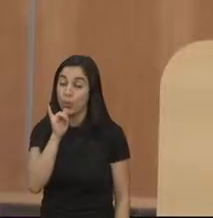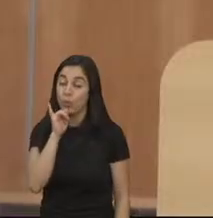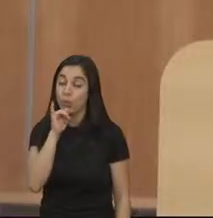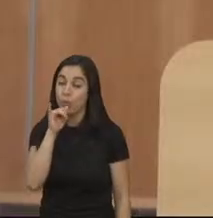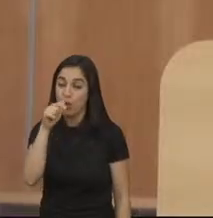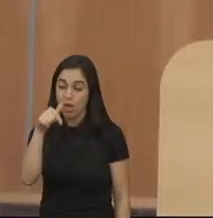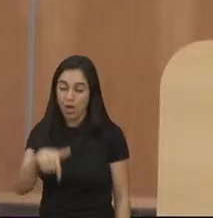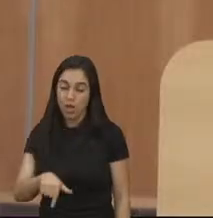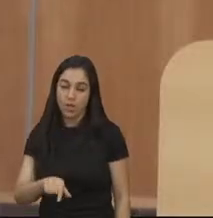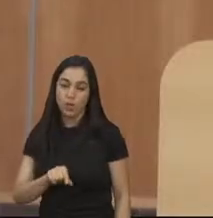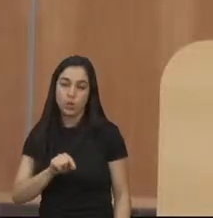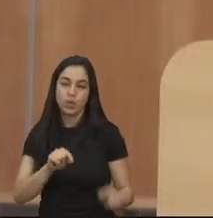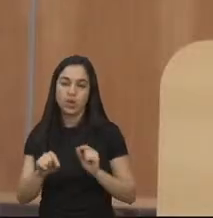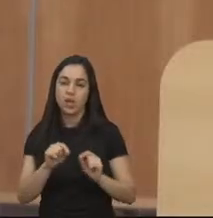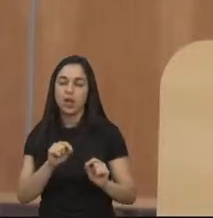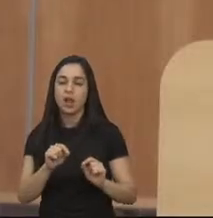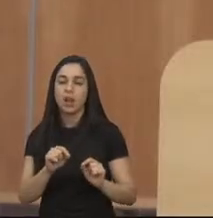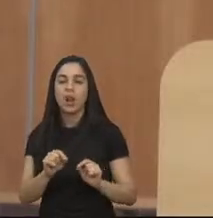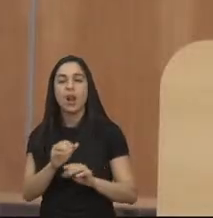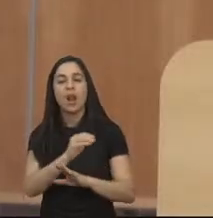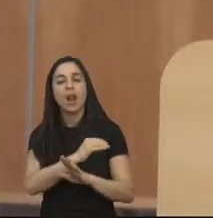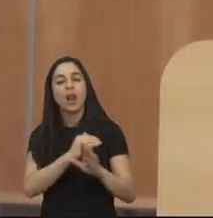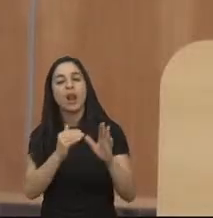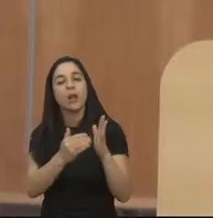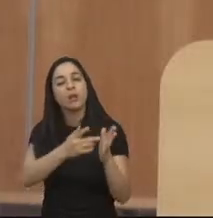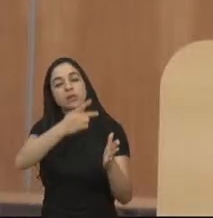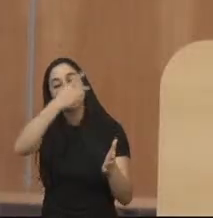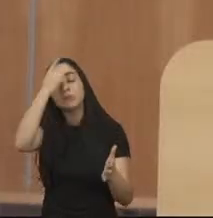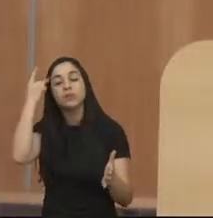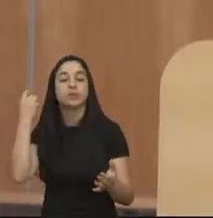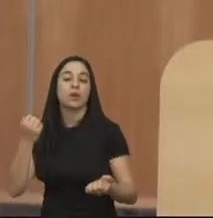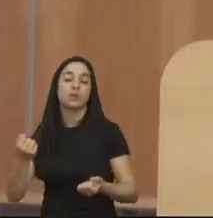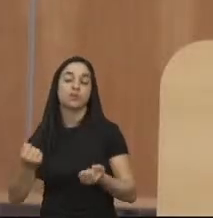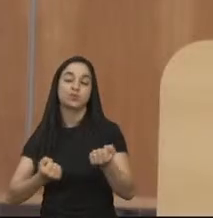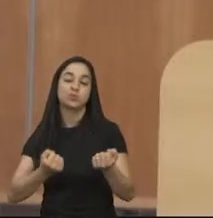aqui, para todos motoristas,